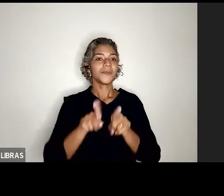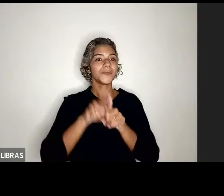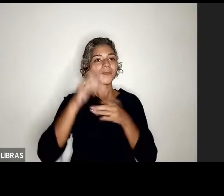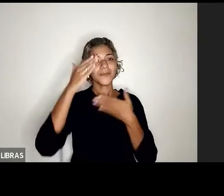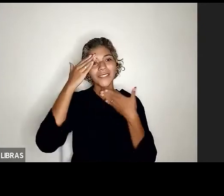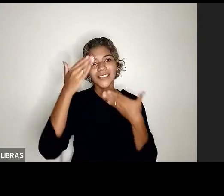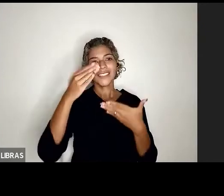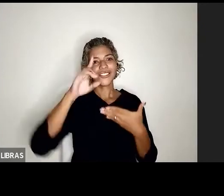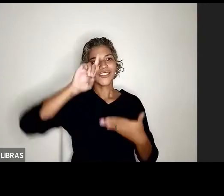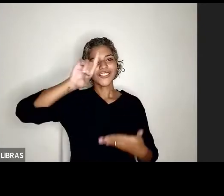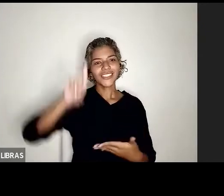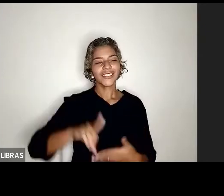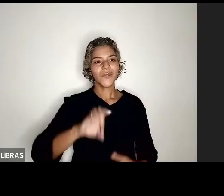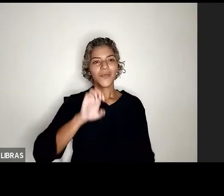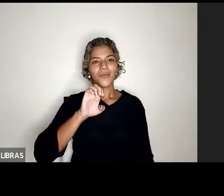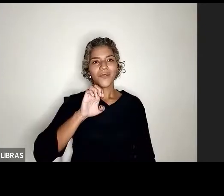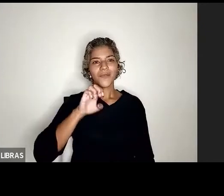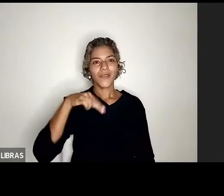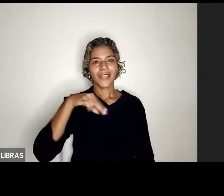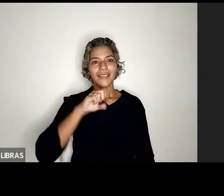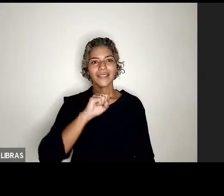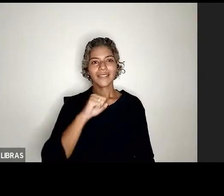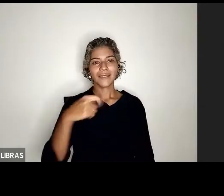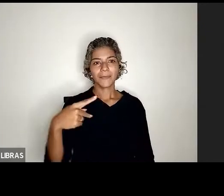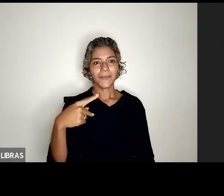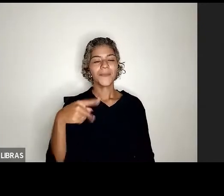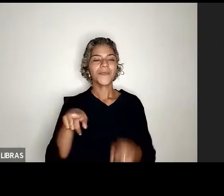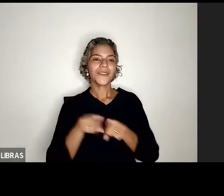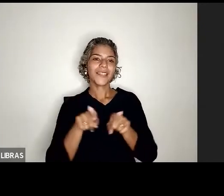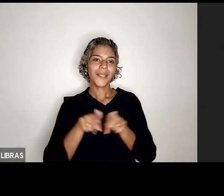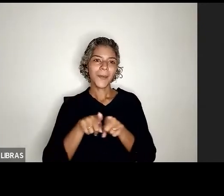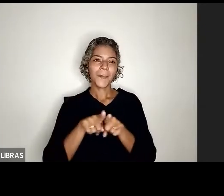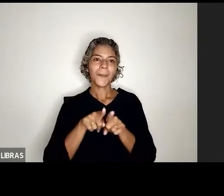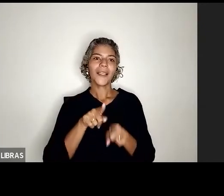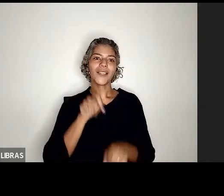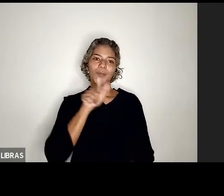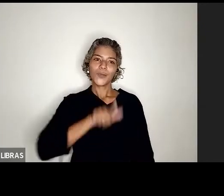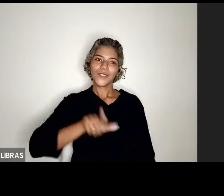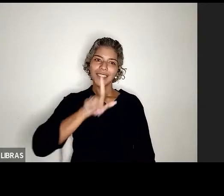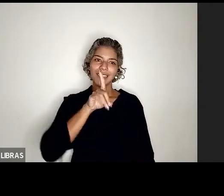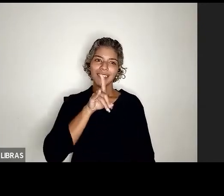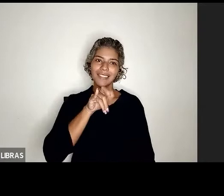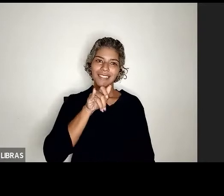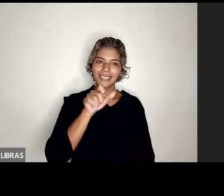das pessoas, né, da Luciana Dias, da nossa professora Calu.